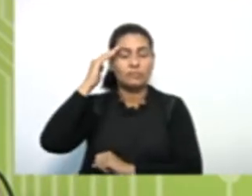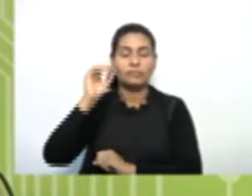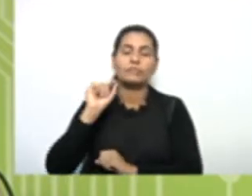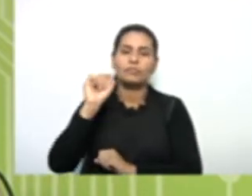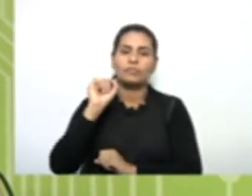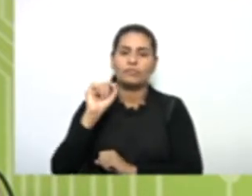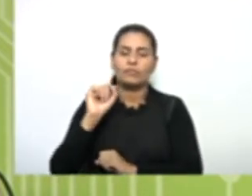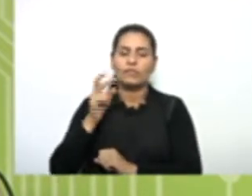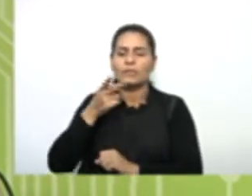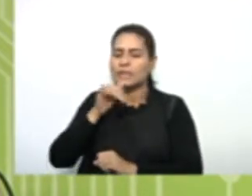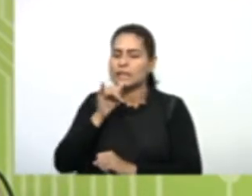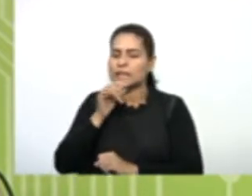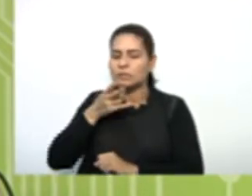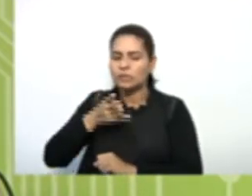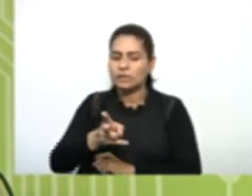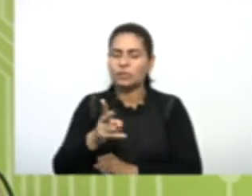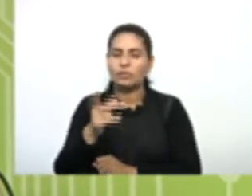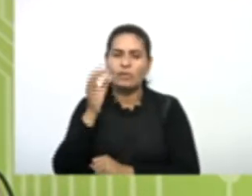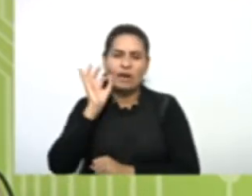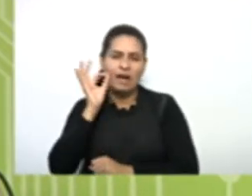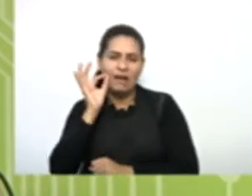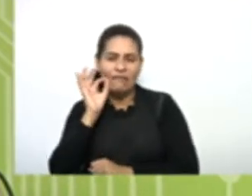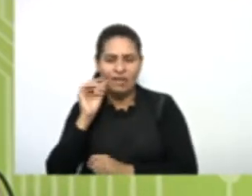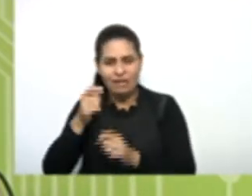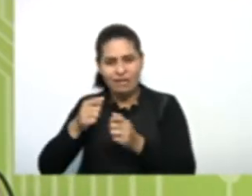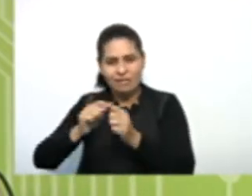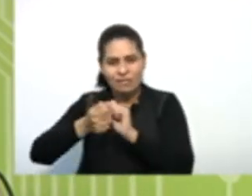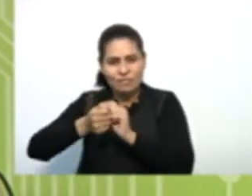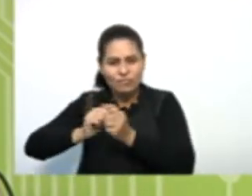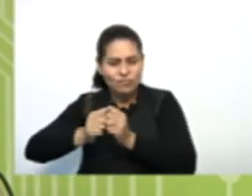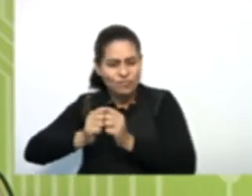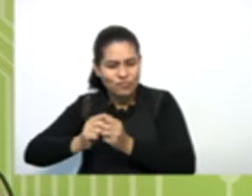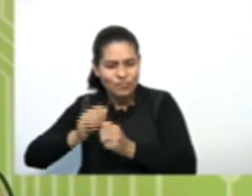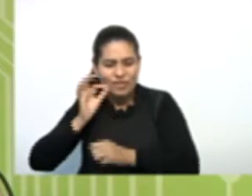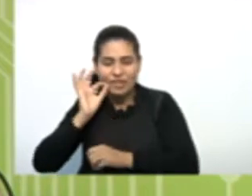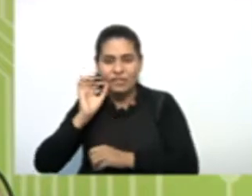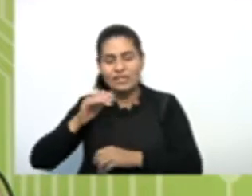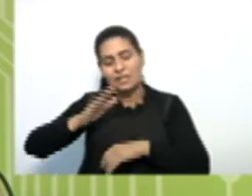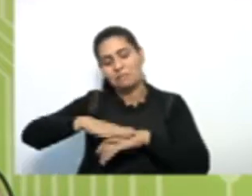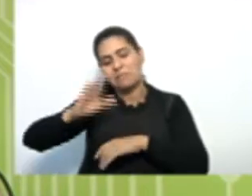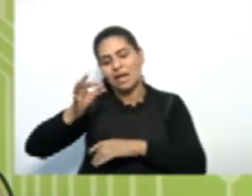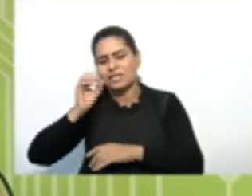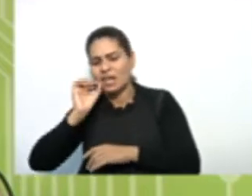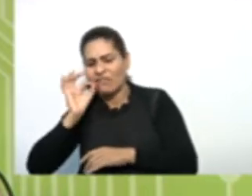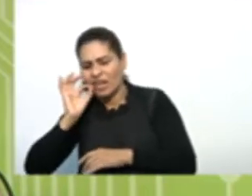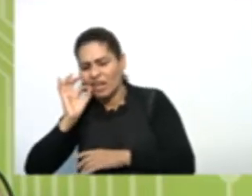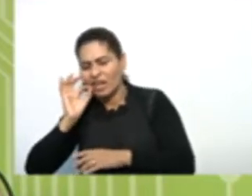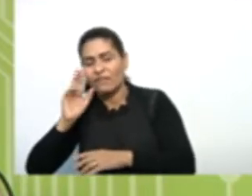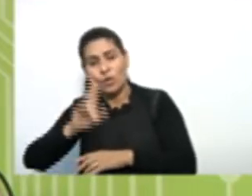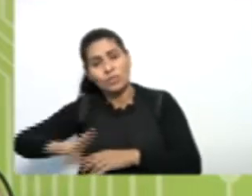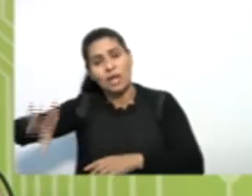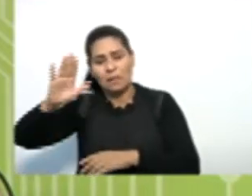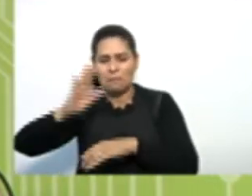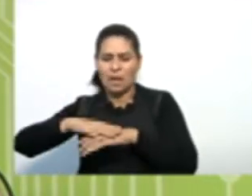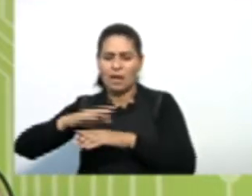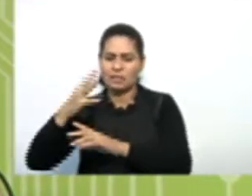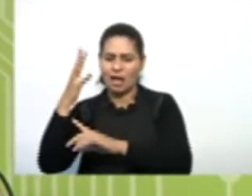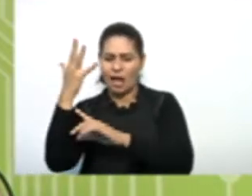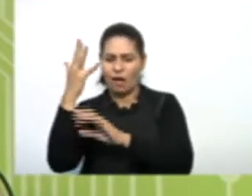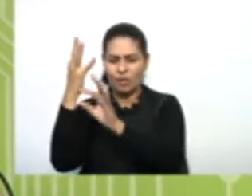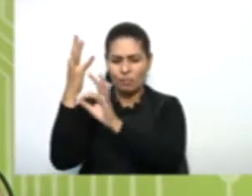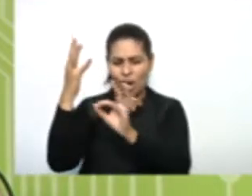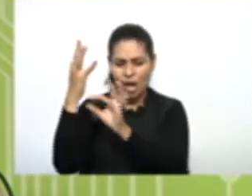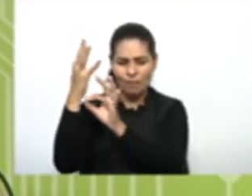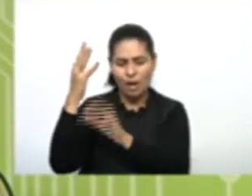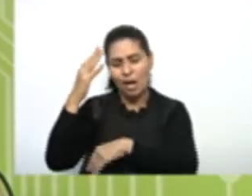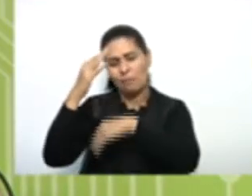que se eu sigo o meu exemplo de torrefação de café, talvez um produtor que tenha uma quantidade maior de café vai utilizar mais a cooperativa,